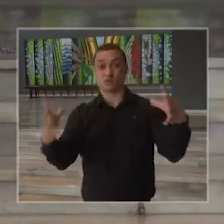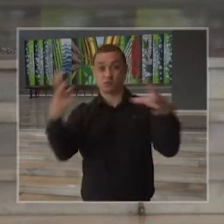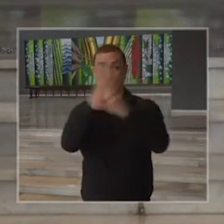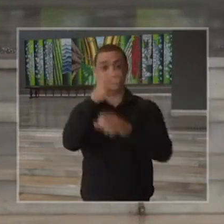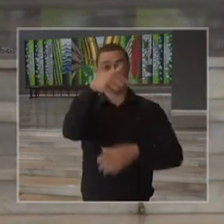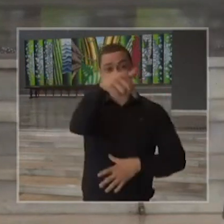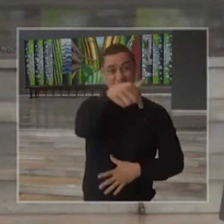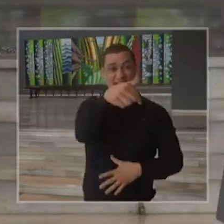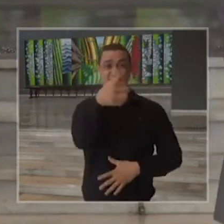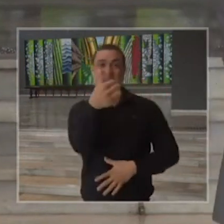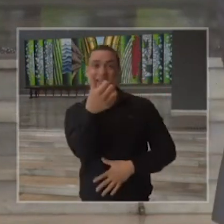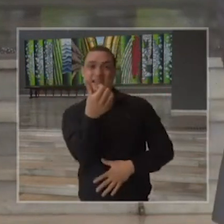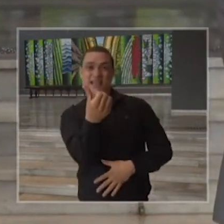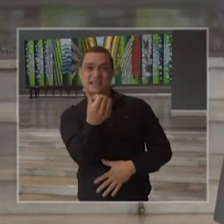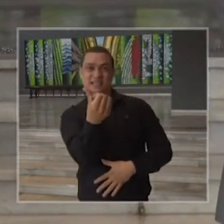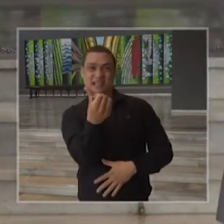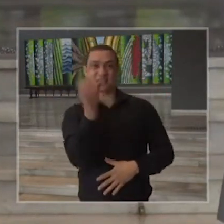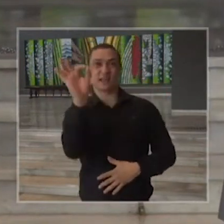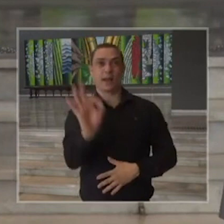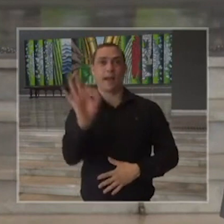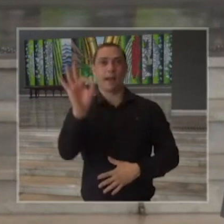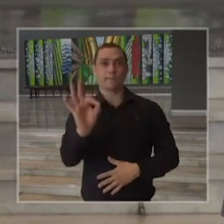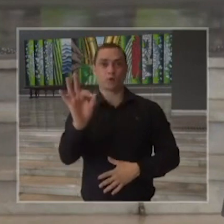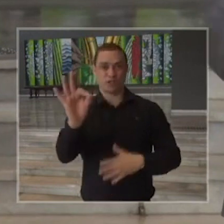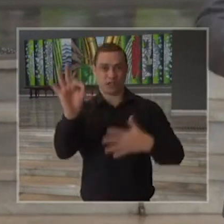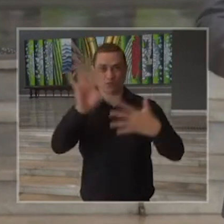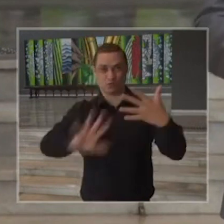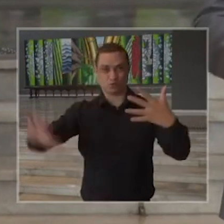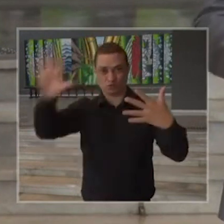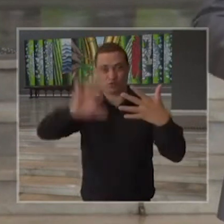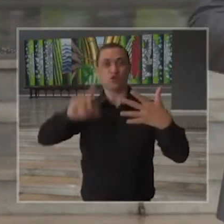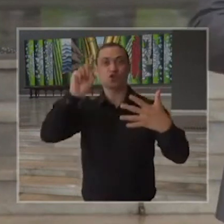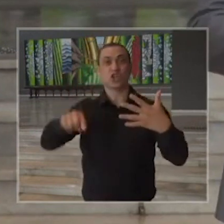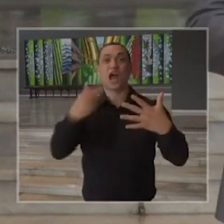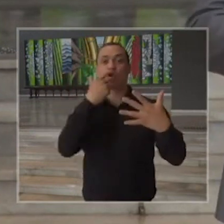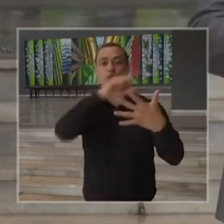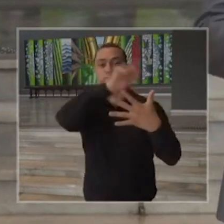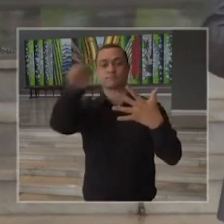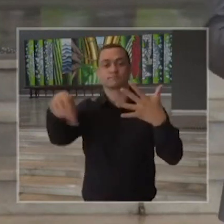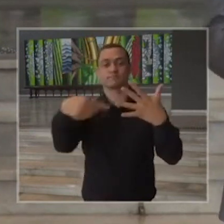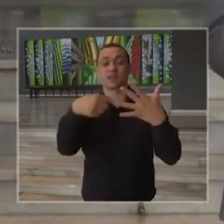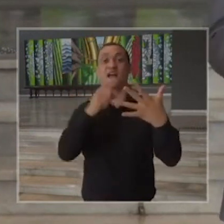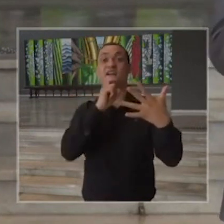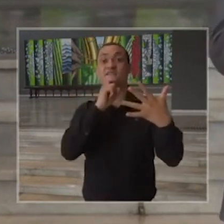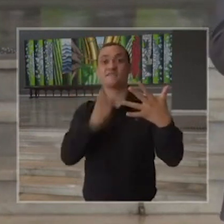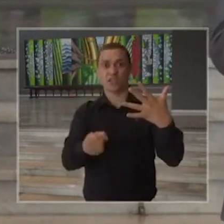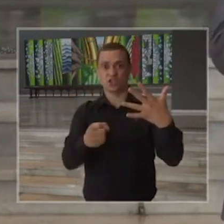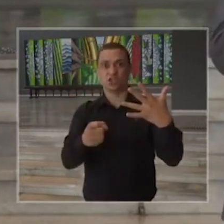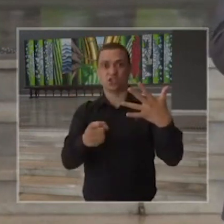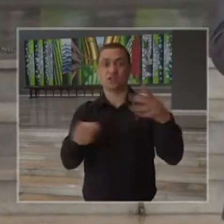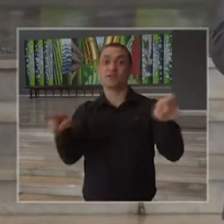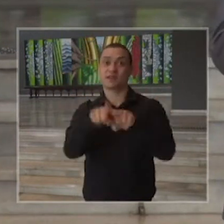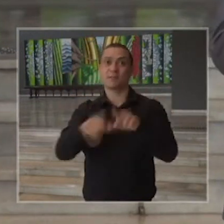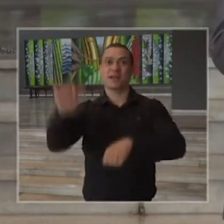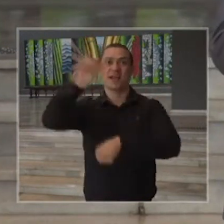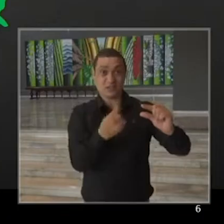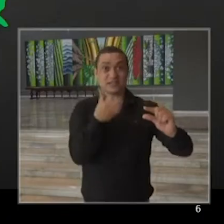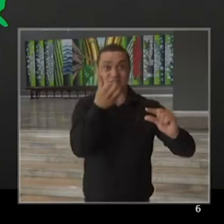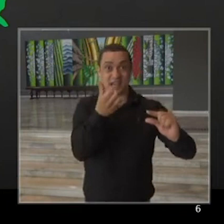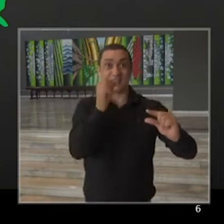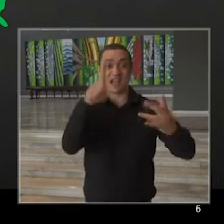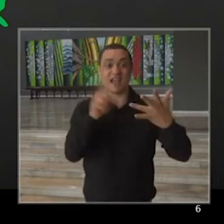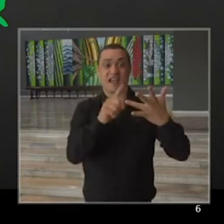76% da população do estado segue para a fase verde do Plano São Paulo, incluindo a capital do